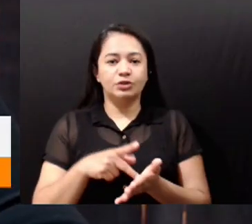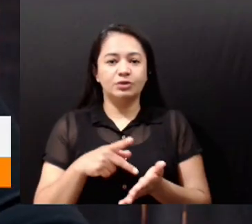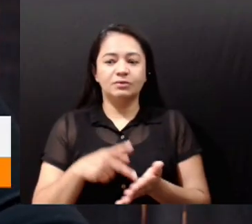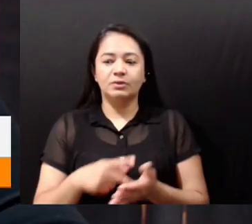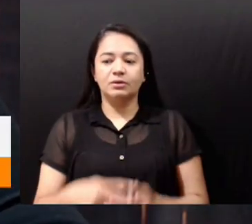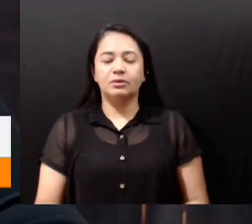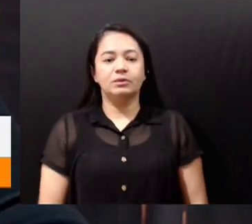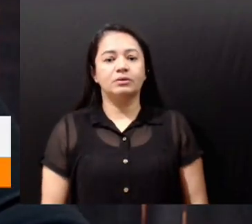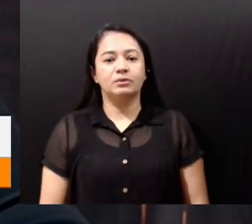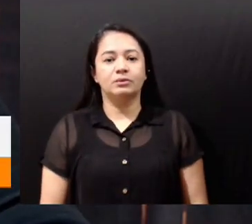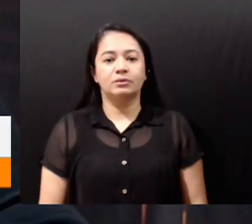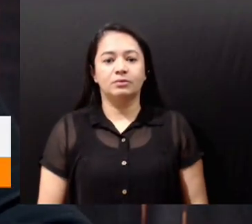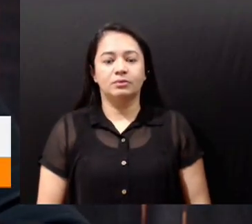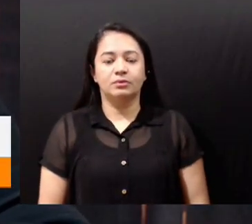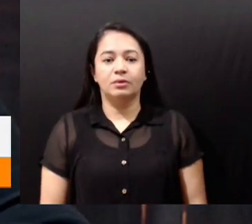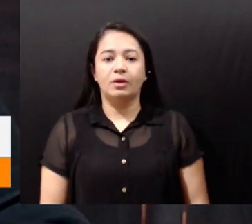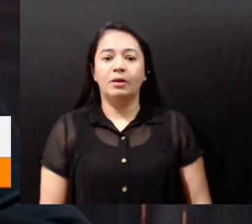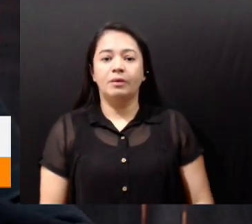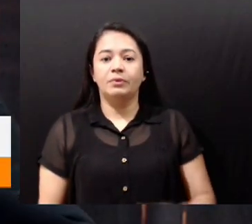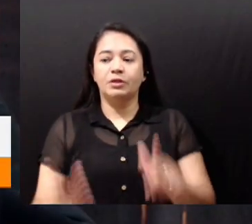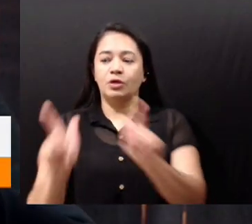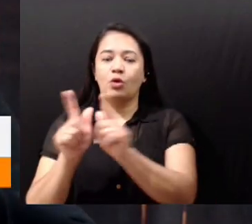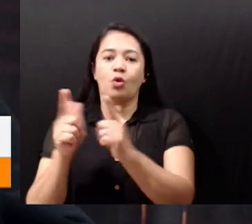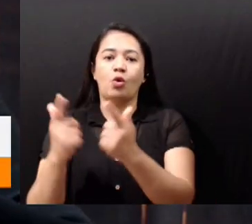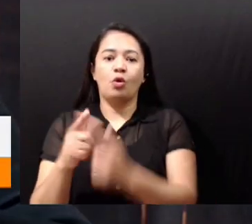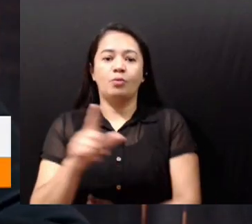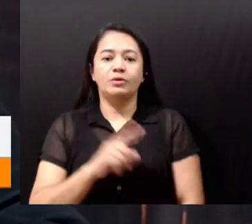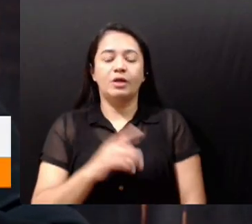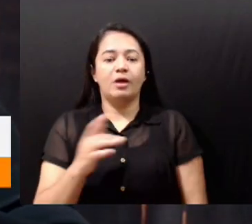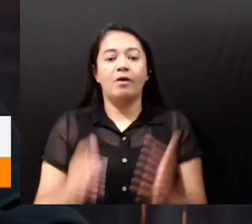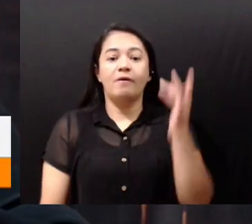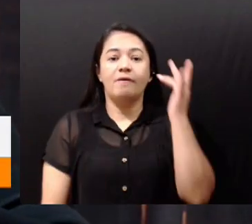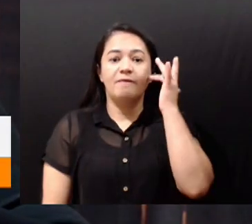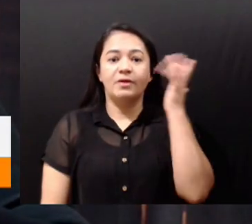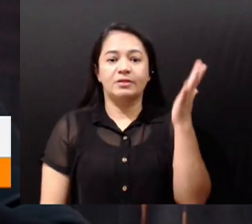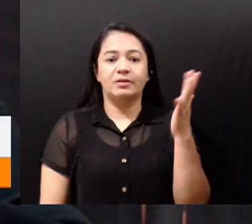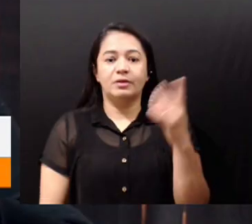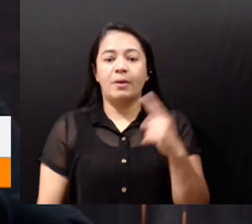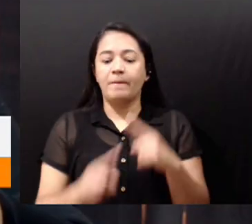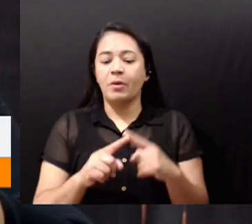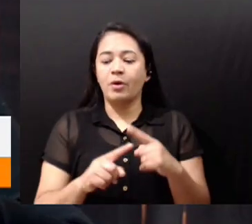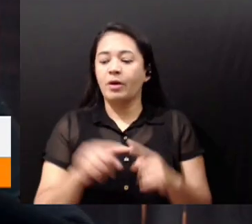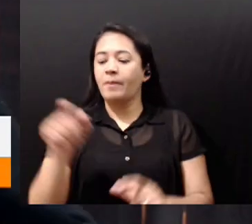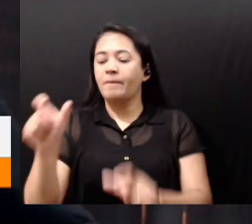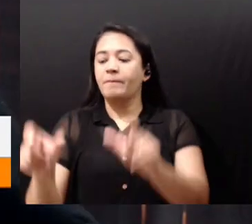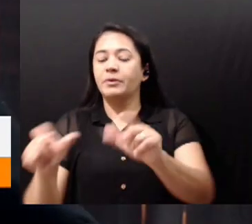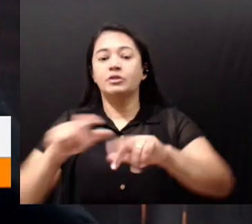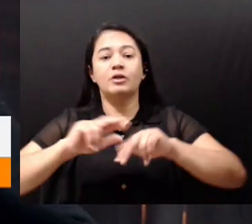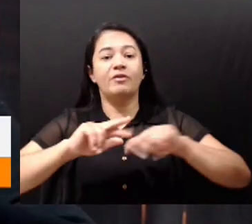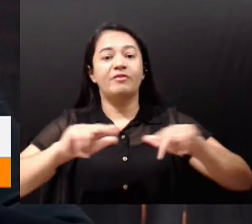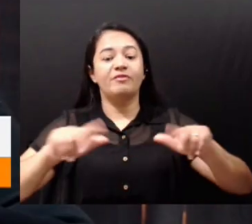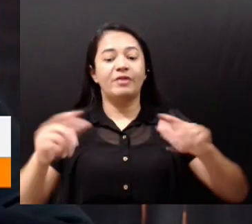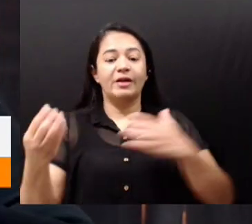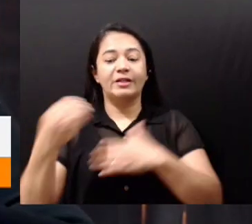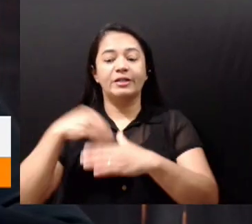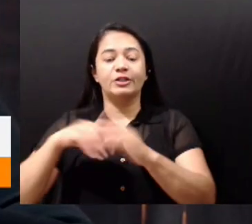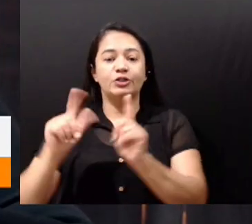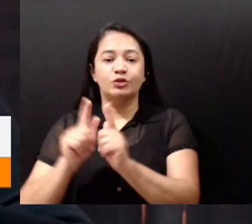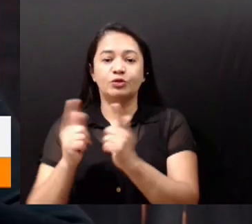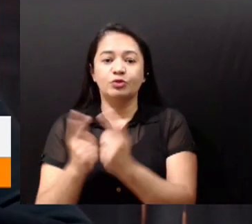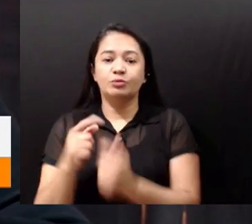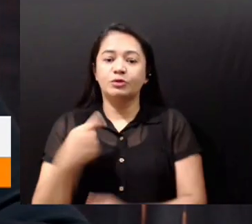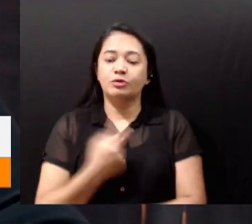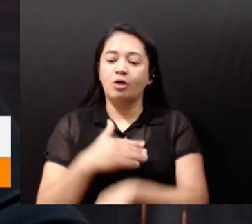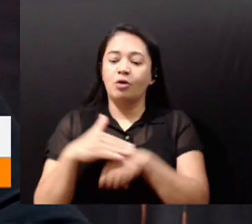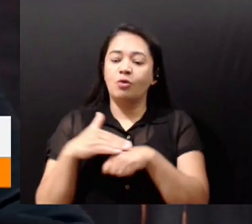tinha os grupos, né, facilitava, porque eram várias pessoas no grupo, onde a gente ia conversando sobre as questões, né,